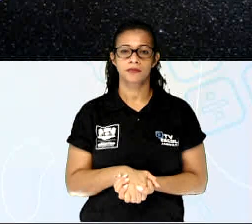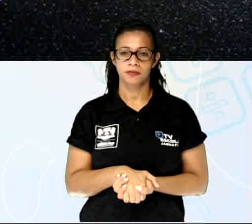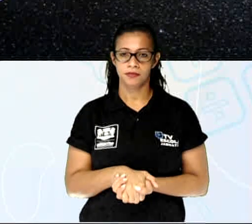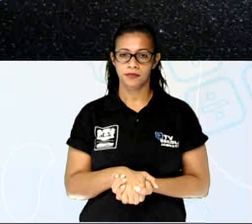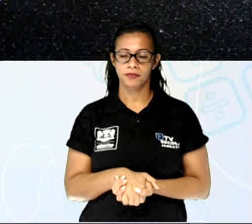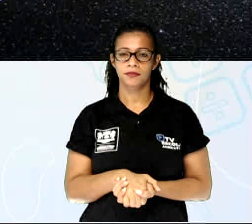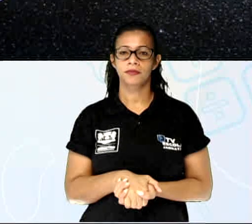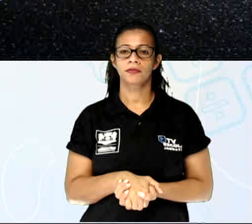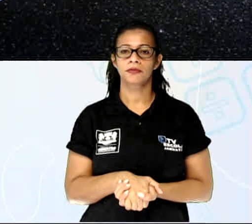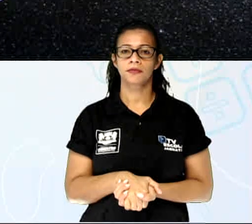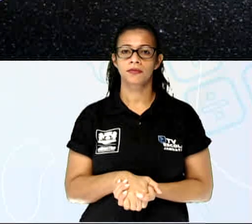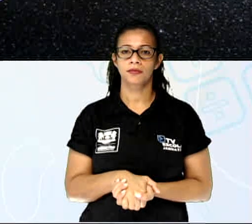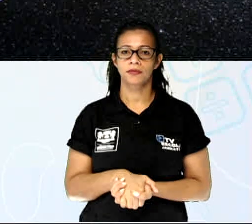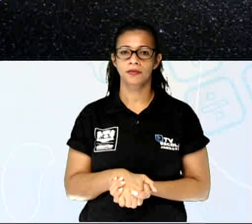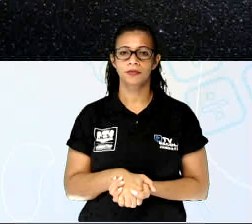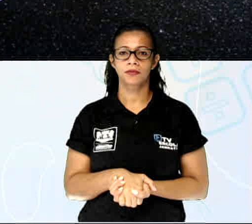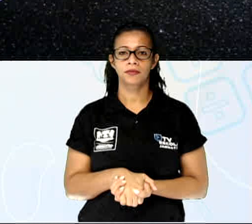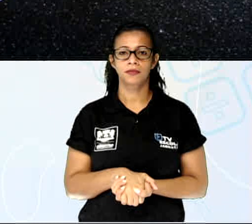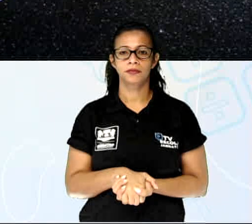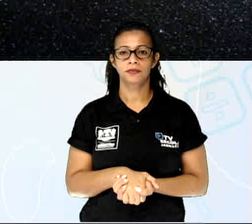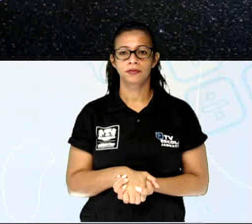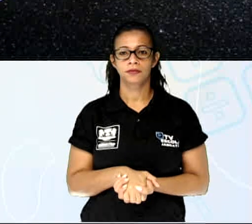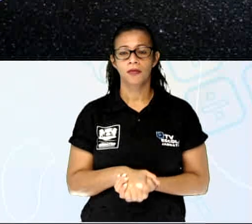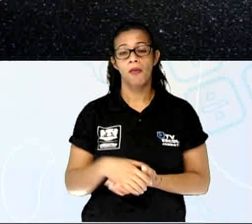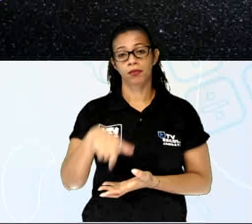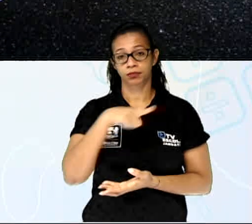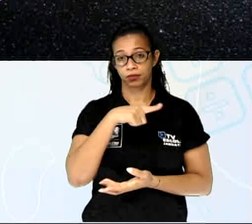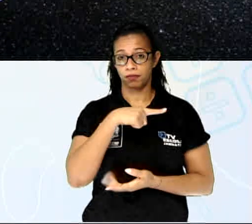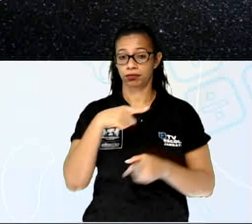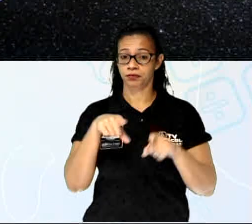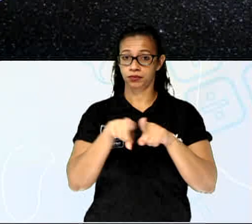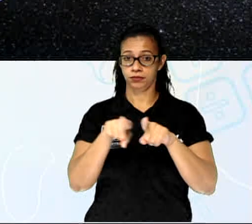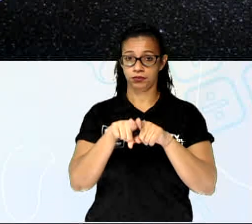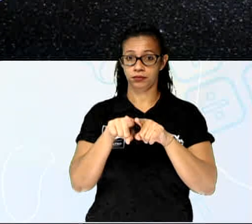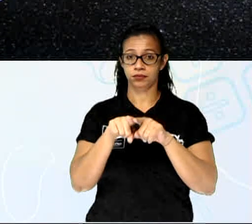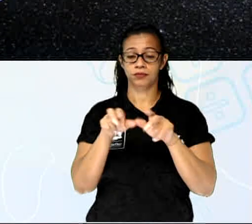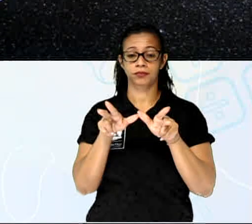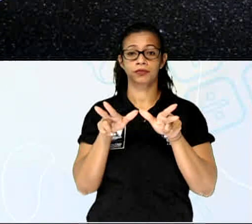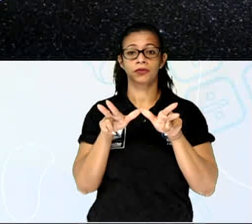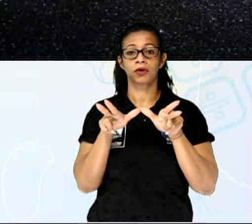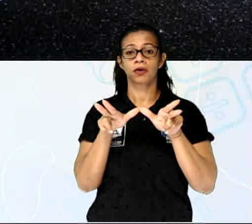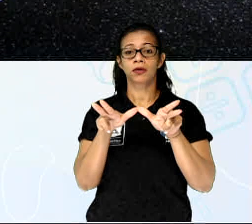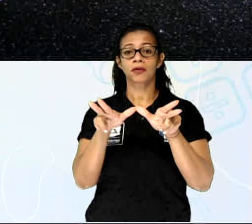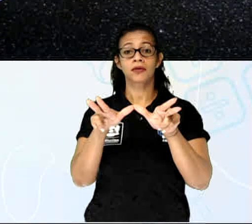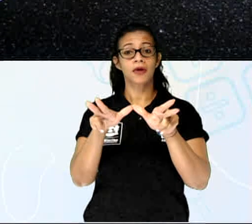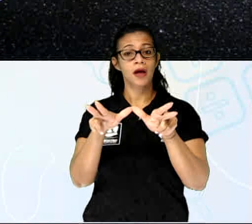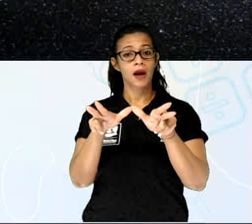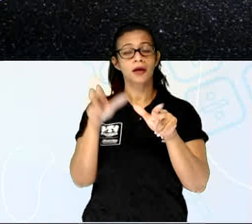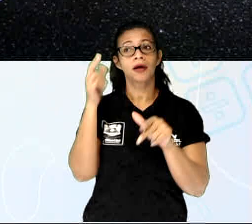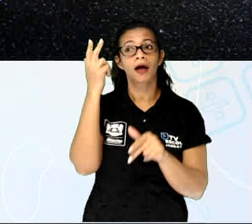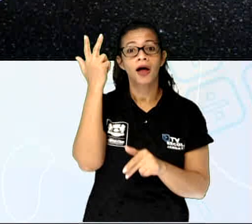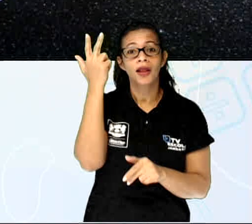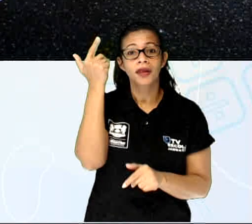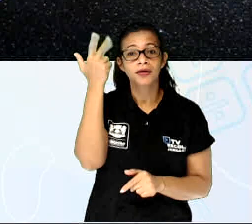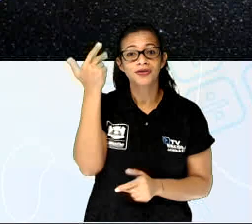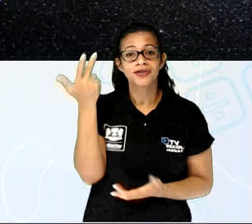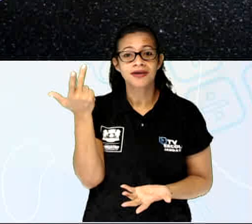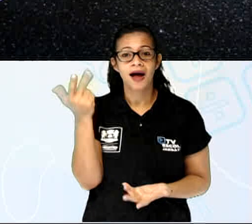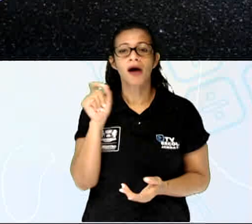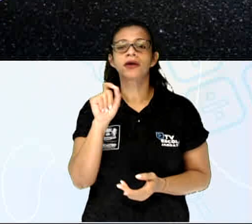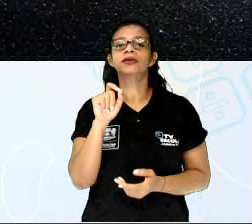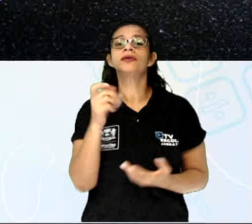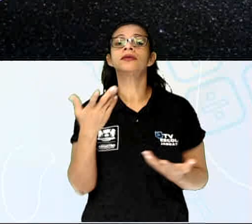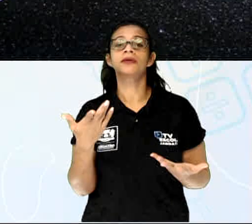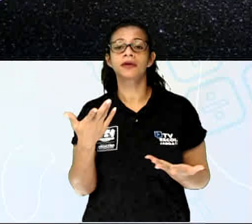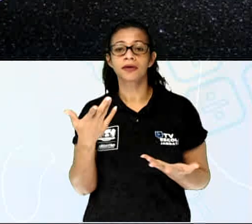é a proporção que está na imagem, mas nós temos o nosso satélite natural, a Lua. Tá? A Lua é o nosso satélite natural